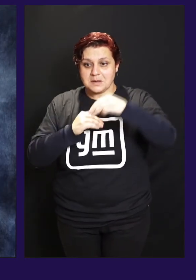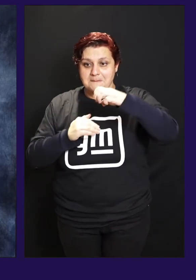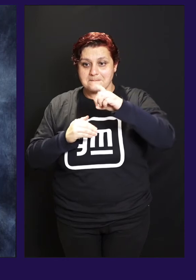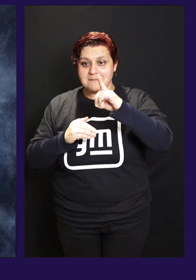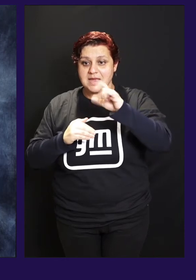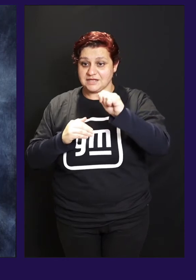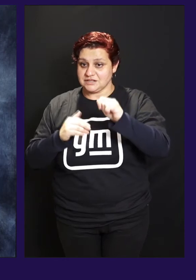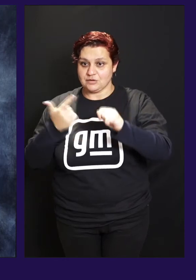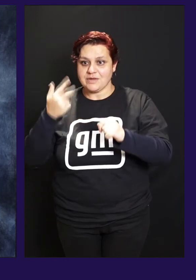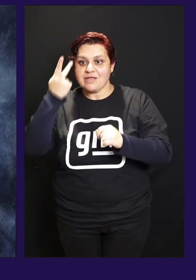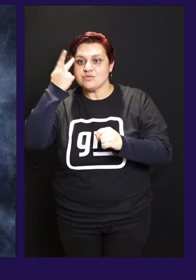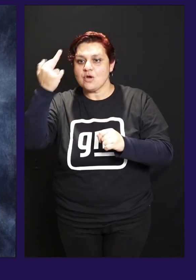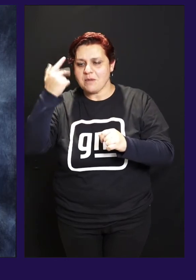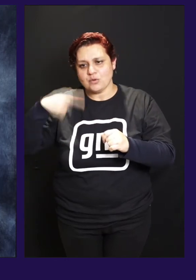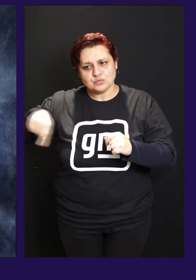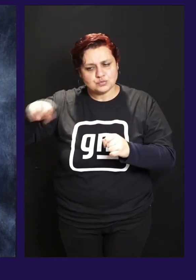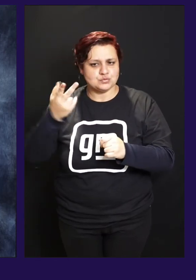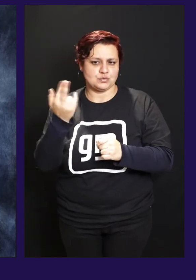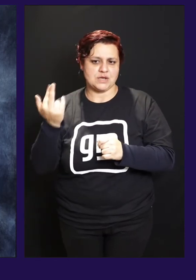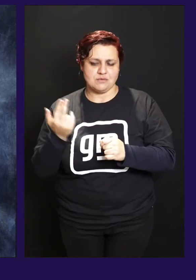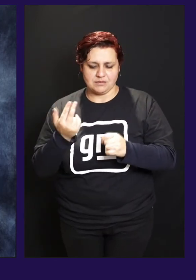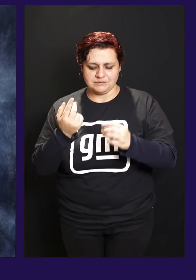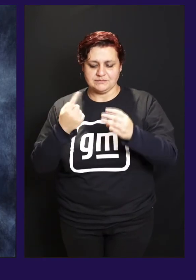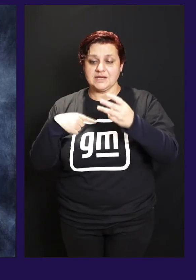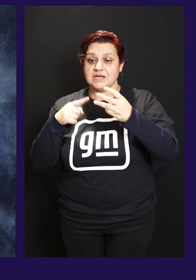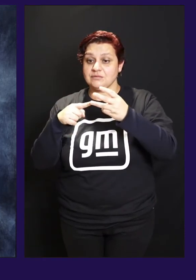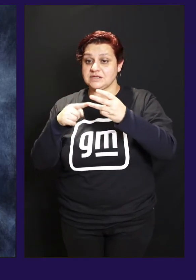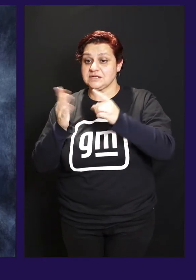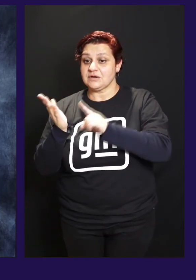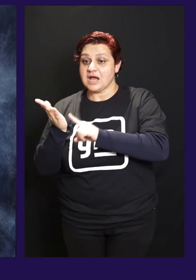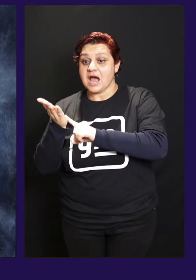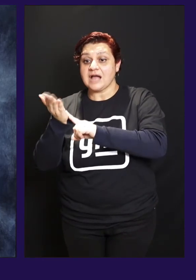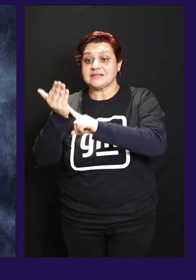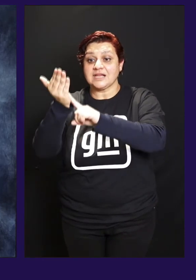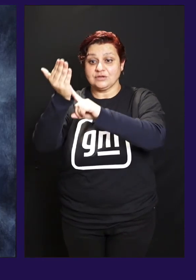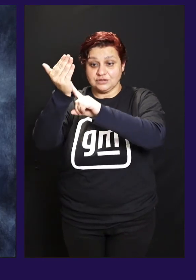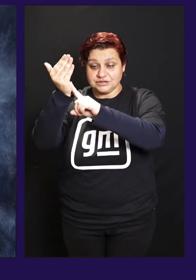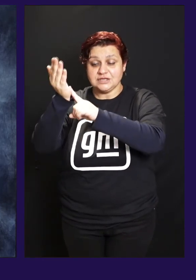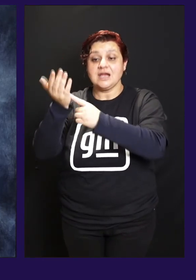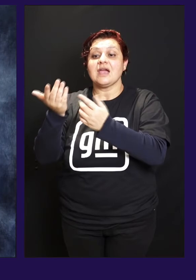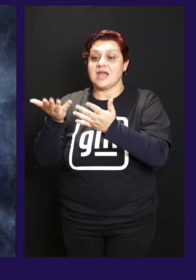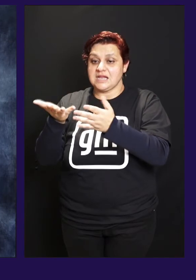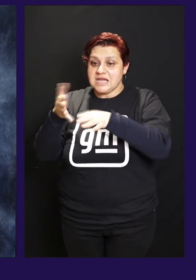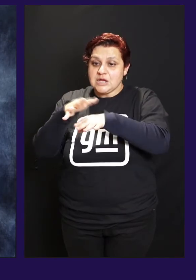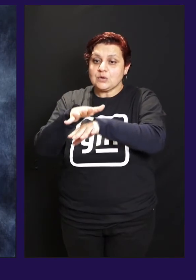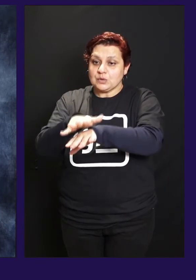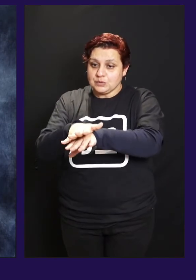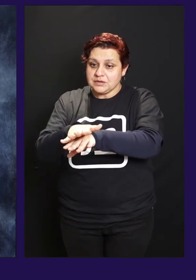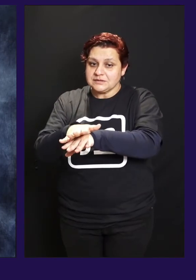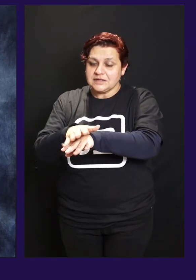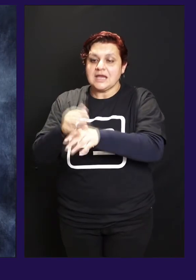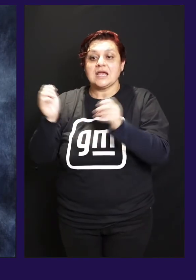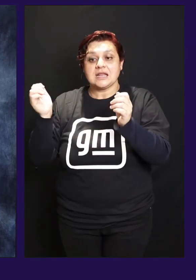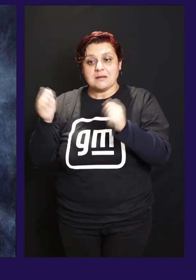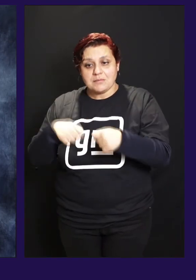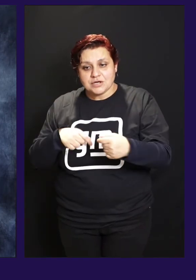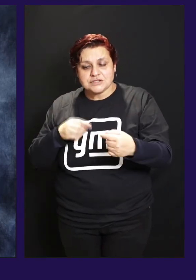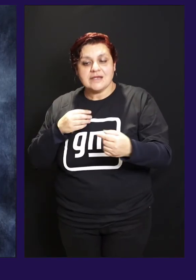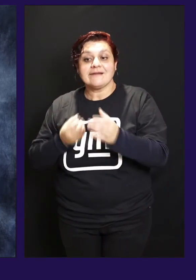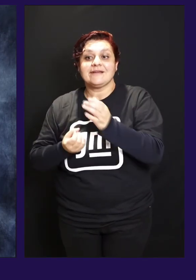elevador 2? Eu sou cego. Quem desenhou essa solução de internet das coisas, conectando esse elevador